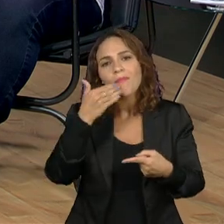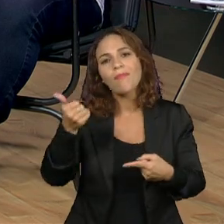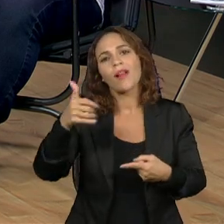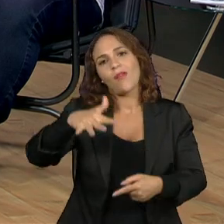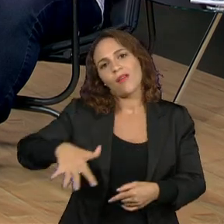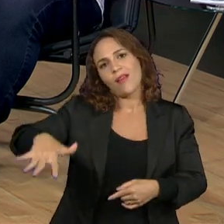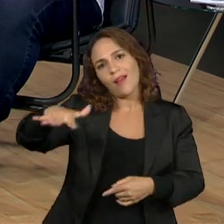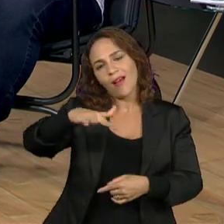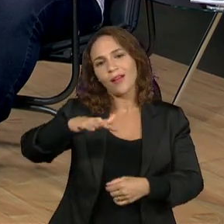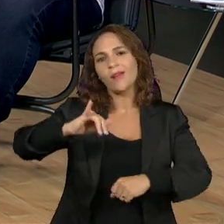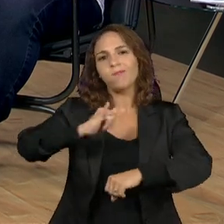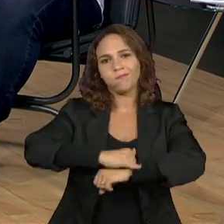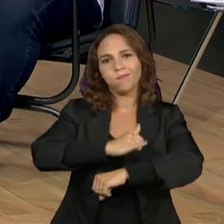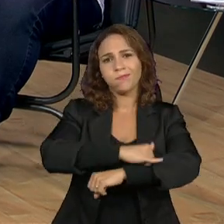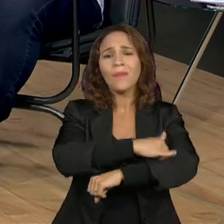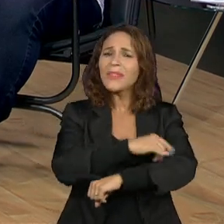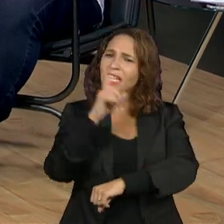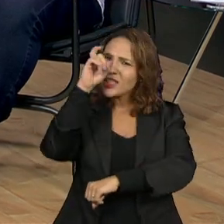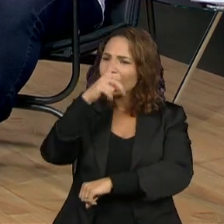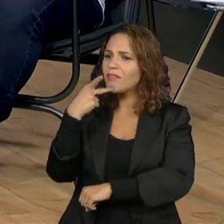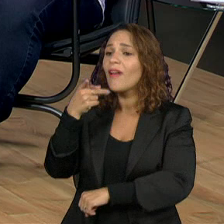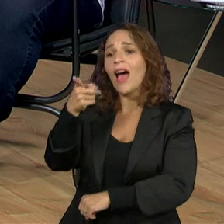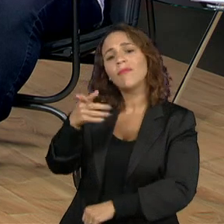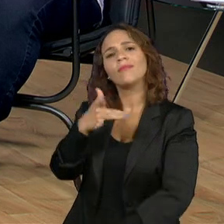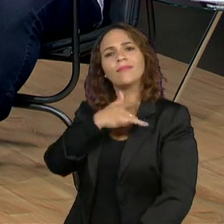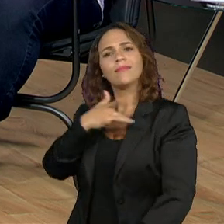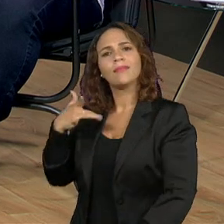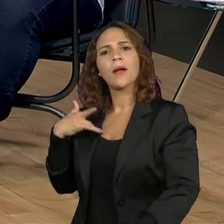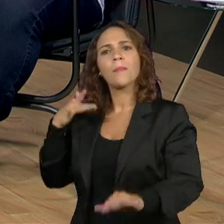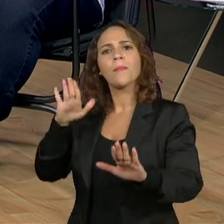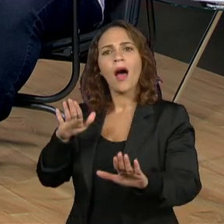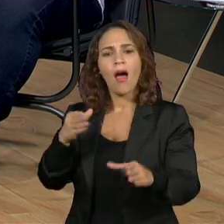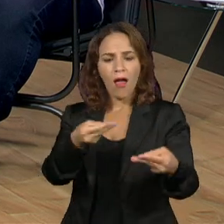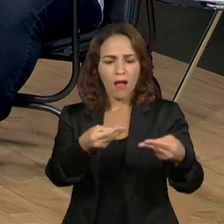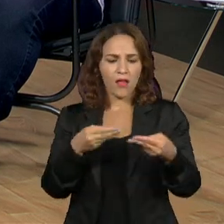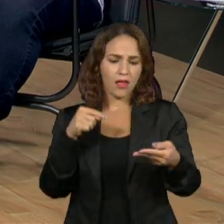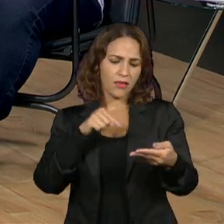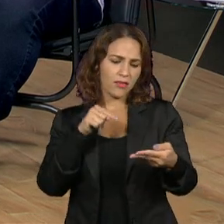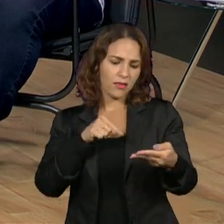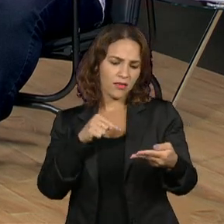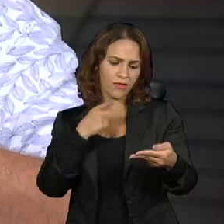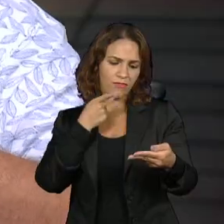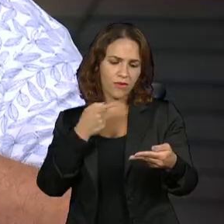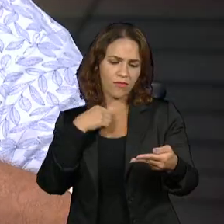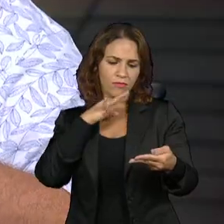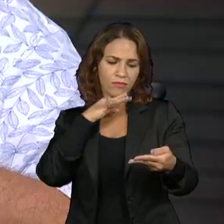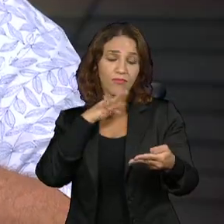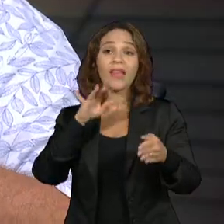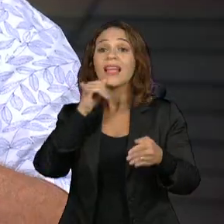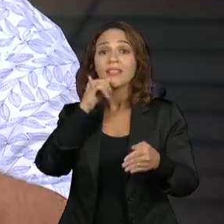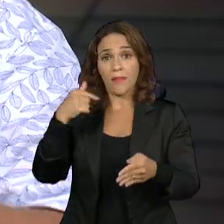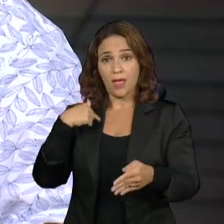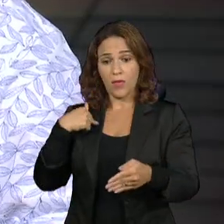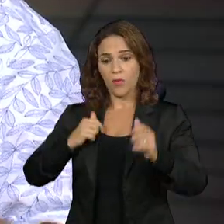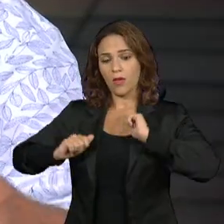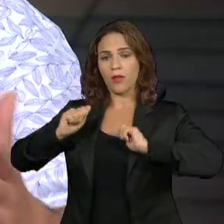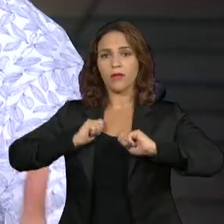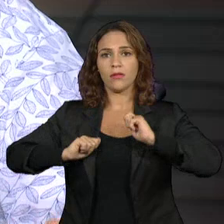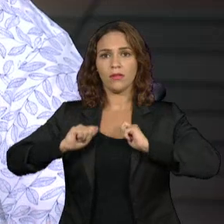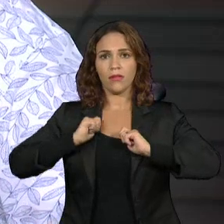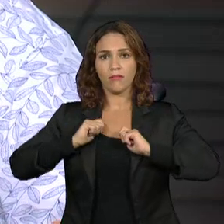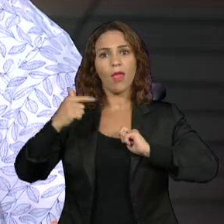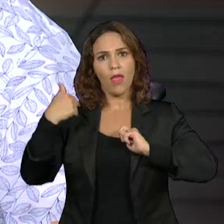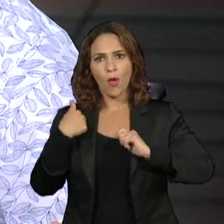muito difícil você querer dizer, você está saudável, mas tem um diagnóstico. Mas espera aí, eu tenho ansiedade, é o meu diagnóstico além